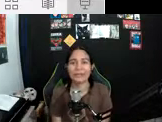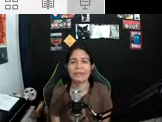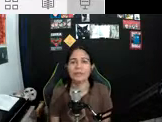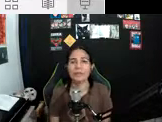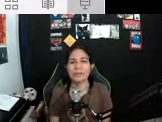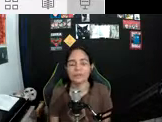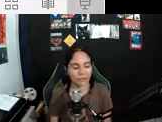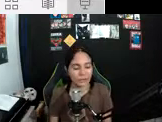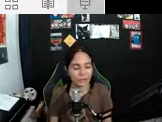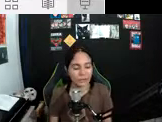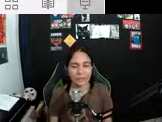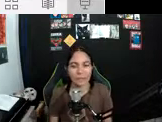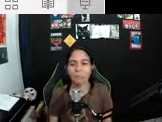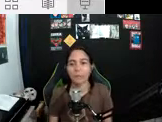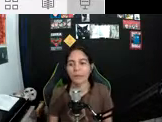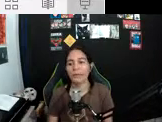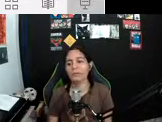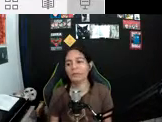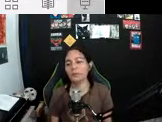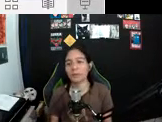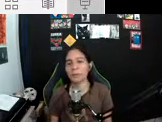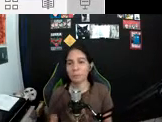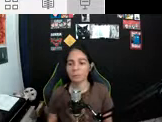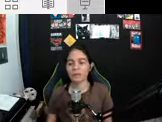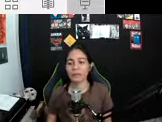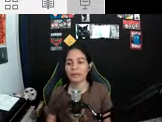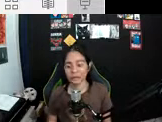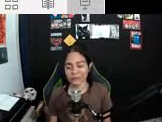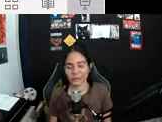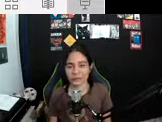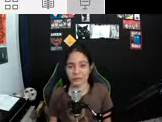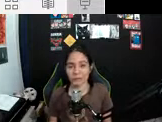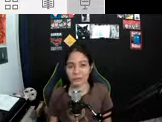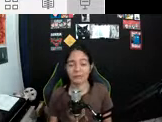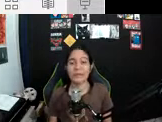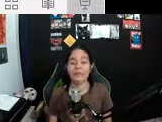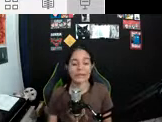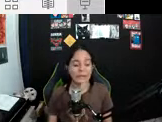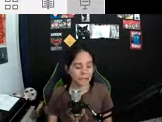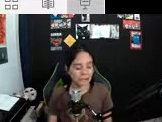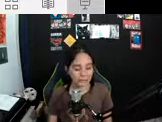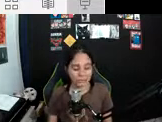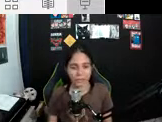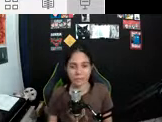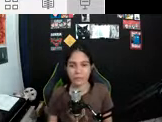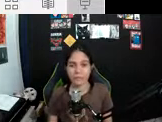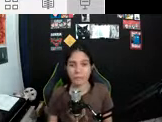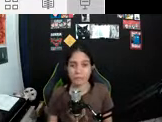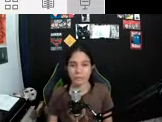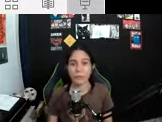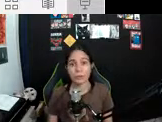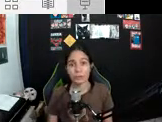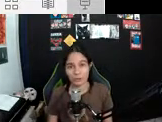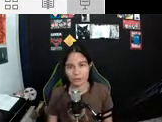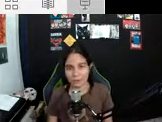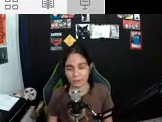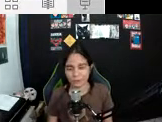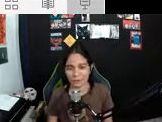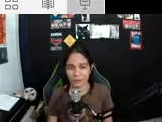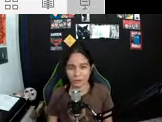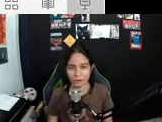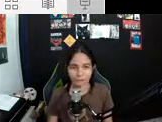gestão dessa criatura numa situação que não tínhamos como prever, que era uma situação de pandemia, e agora a gente está pagando o pato e